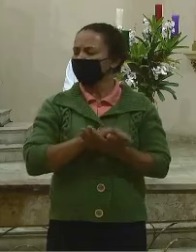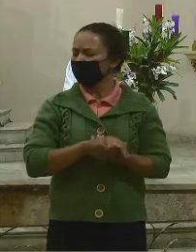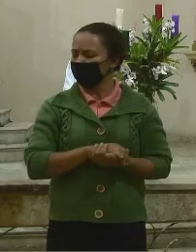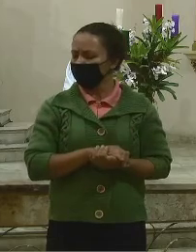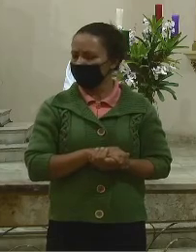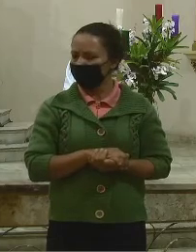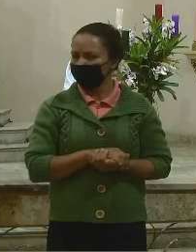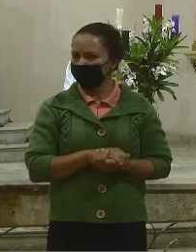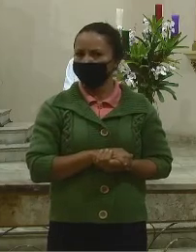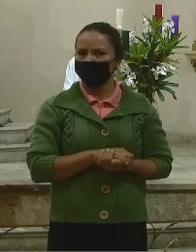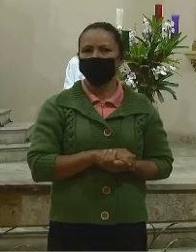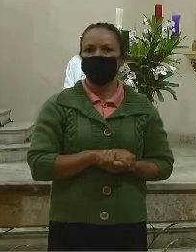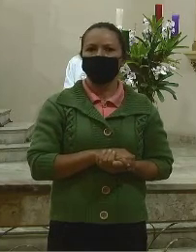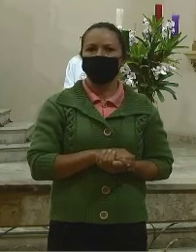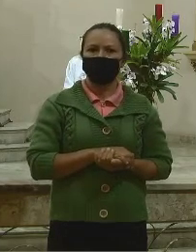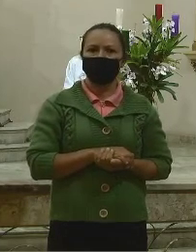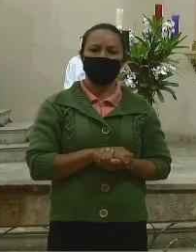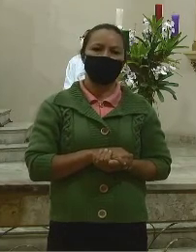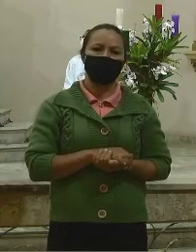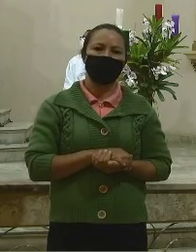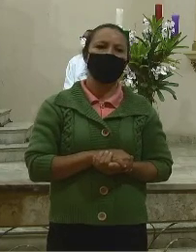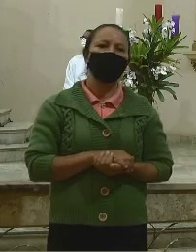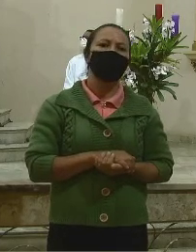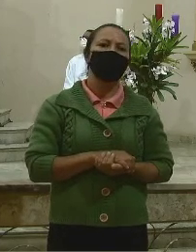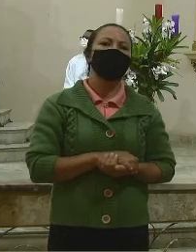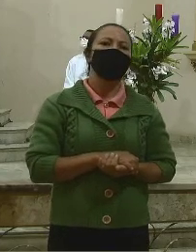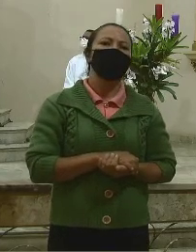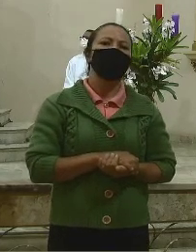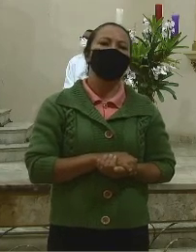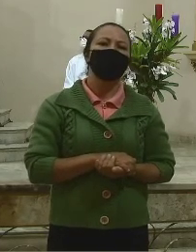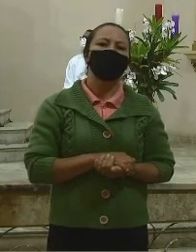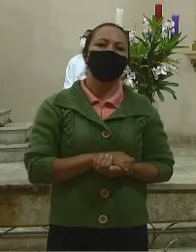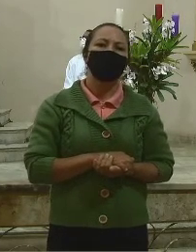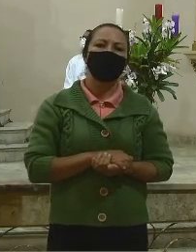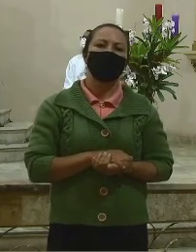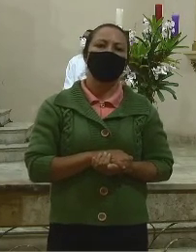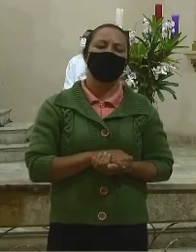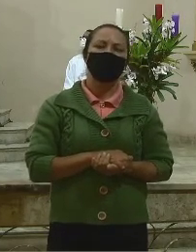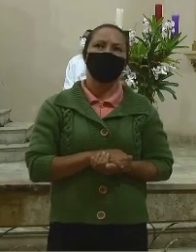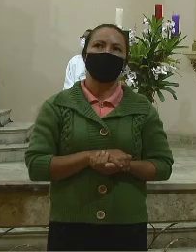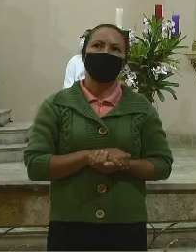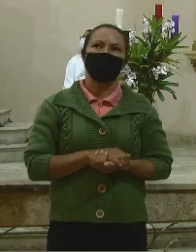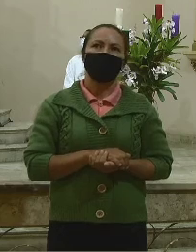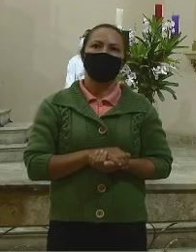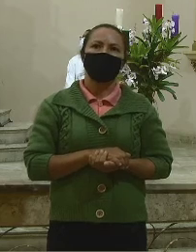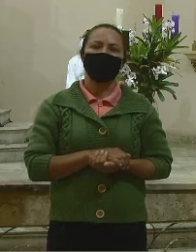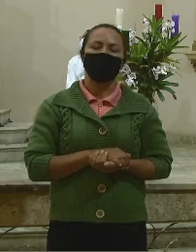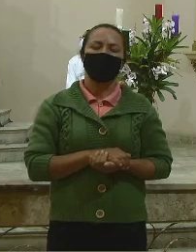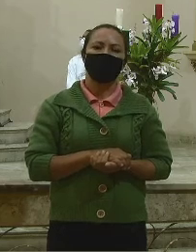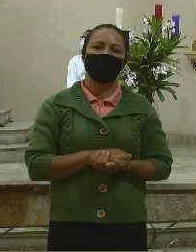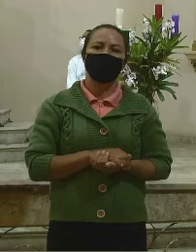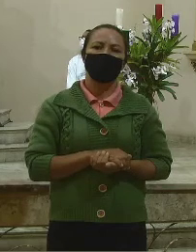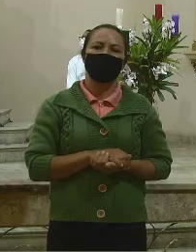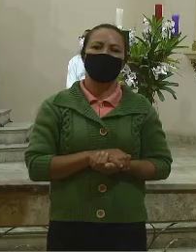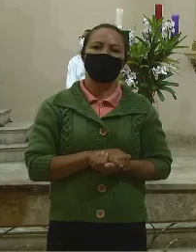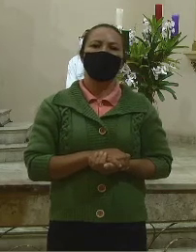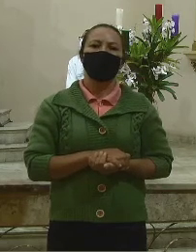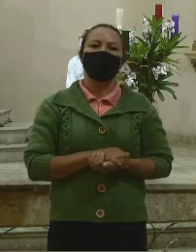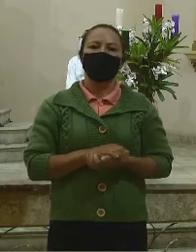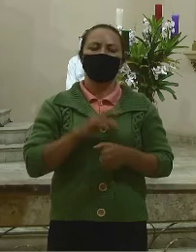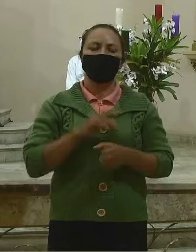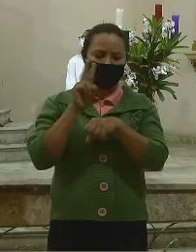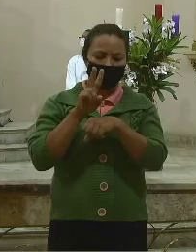aconteça, mas um acidente com um ônibus lotado, você vai ajudar a socorrer, você tem que começar a socorrer